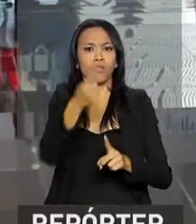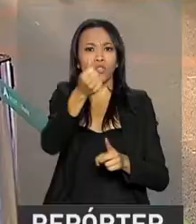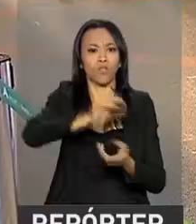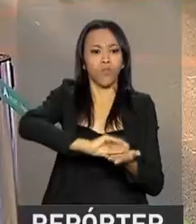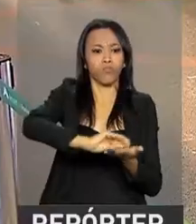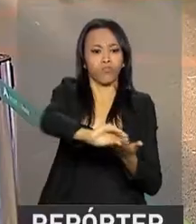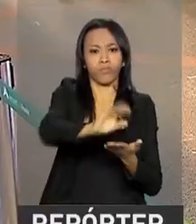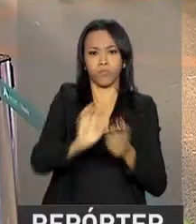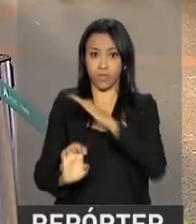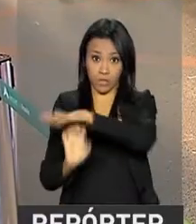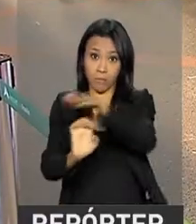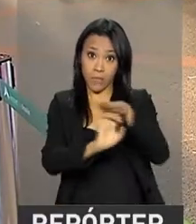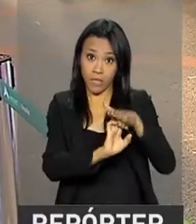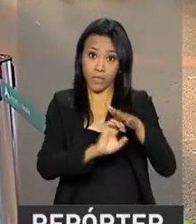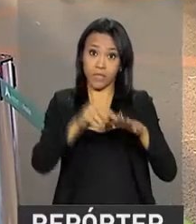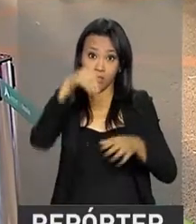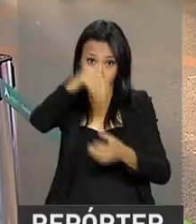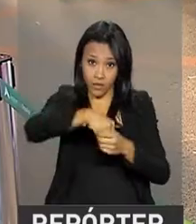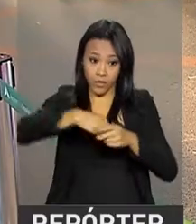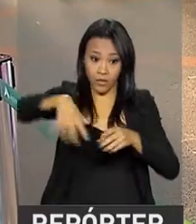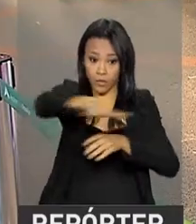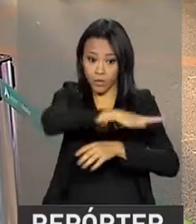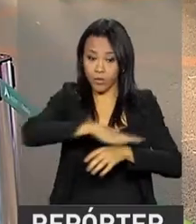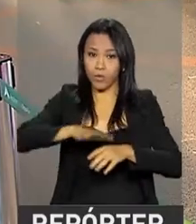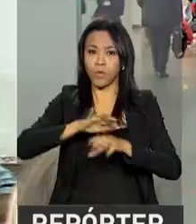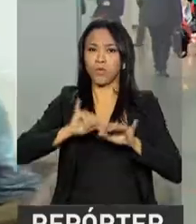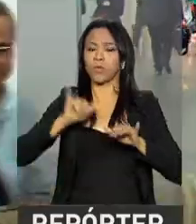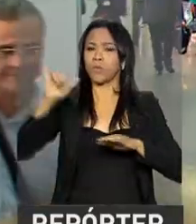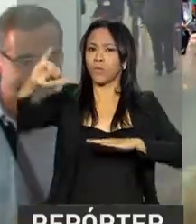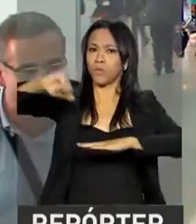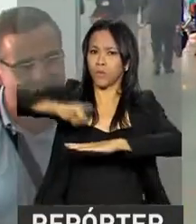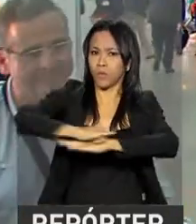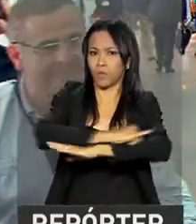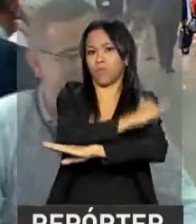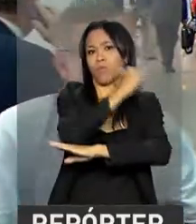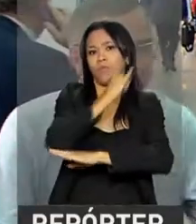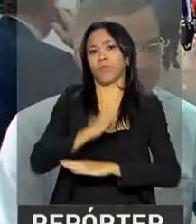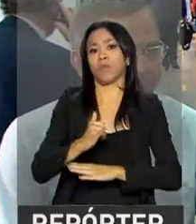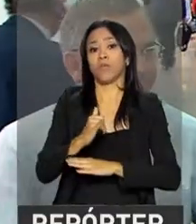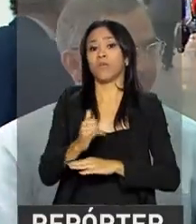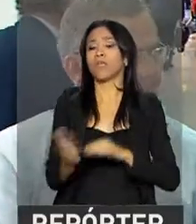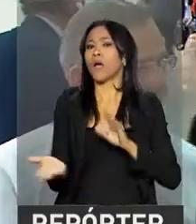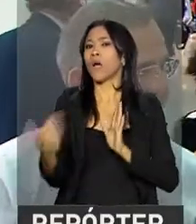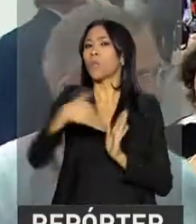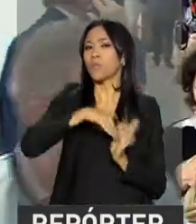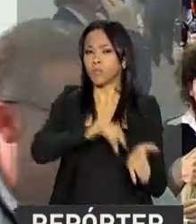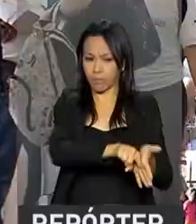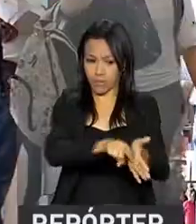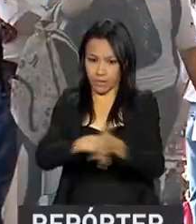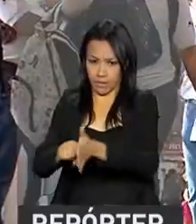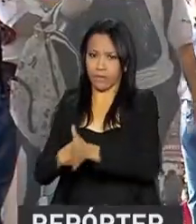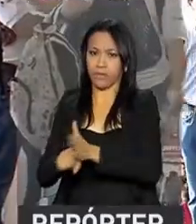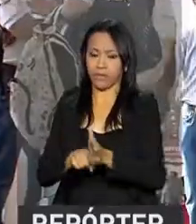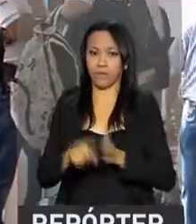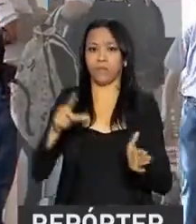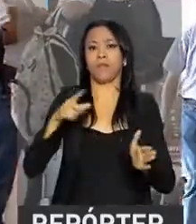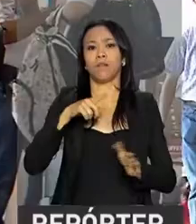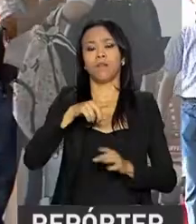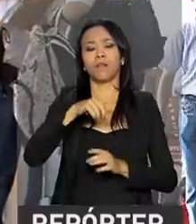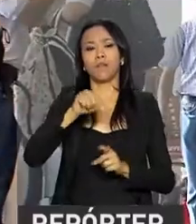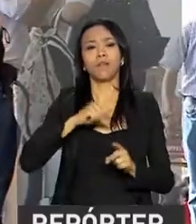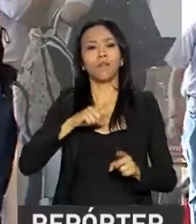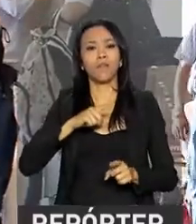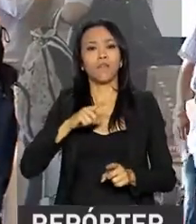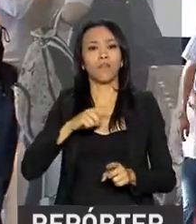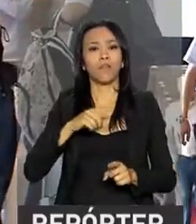o conforto eo atendimento ganharão em qualidade e eficiência na última pesquisa de satisfação realizada em julho pela